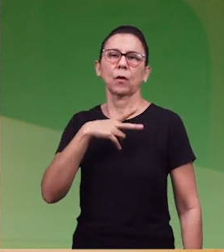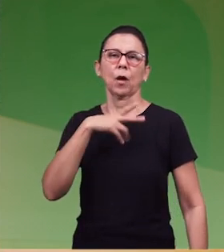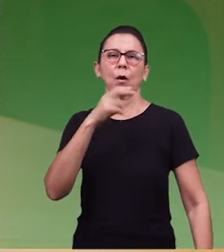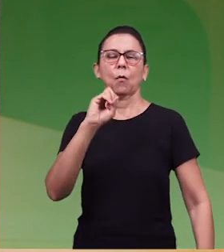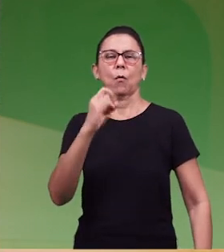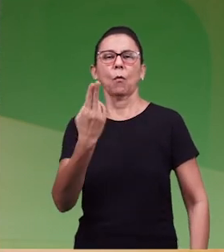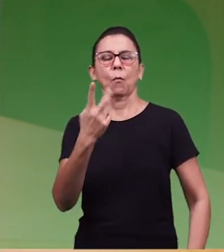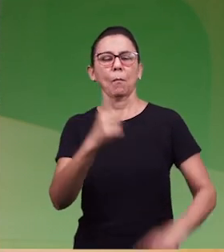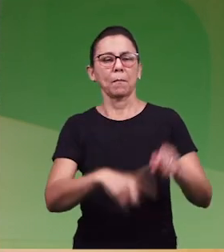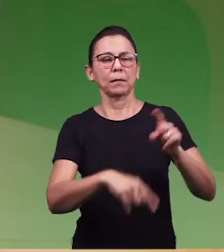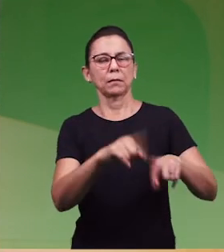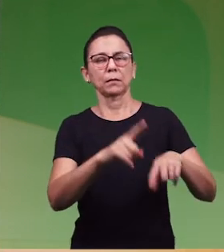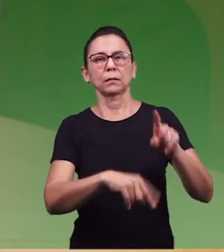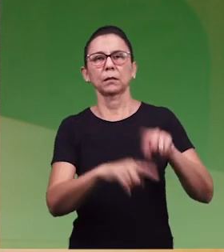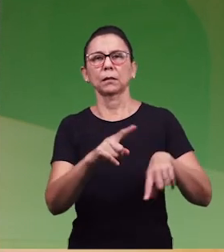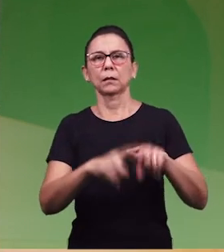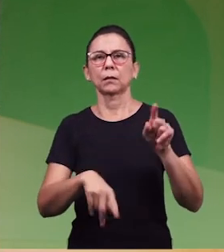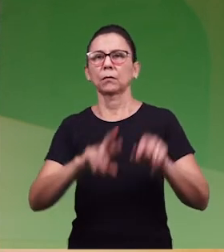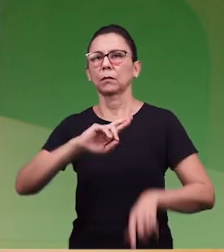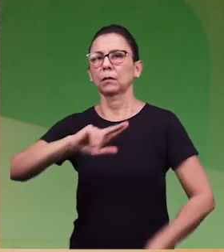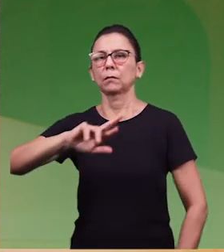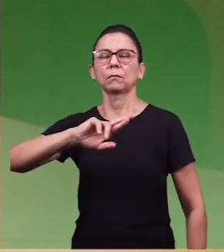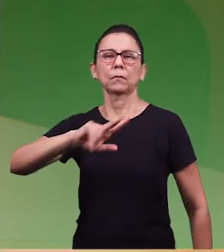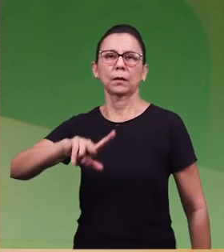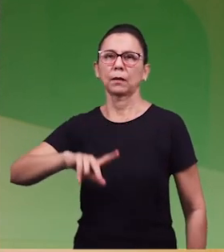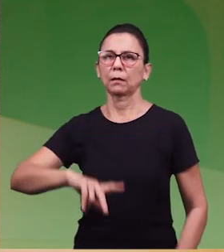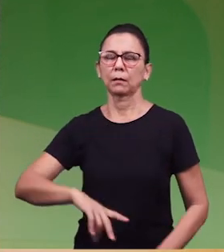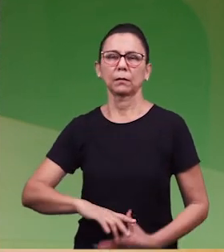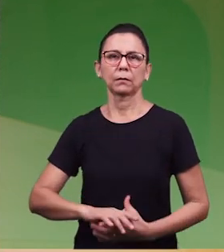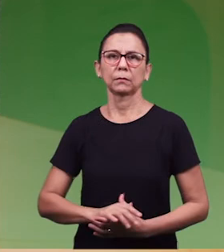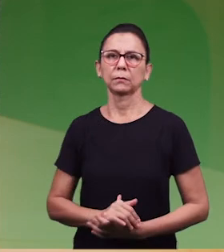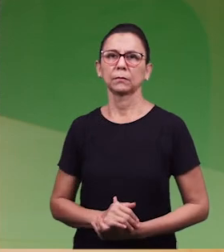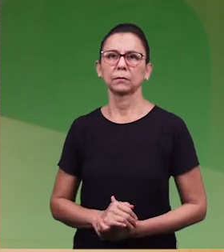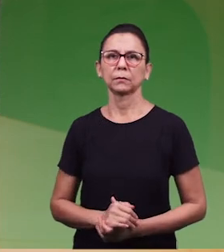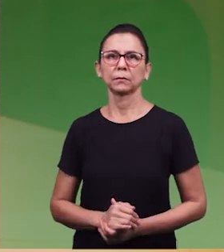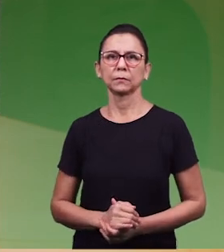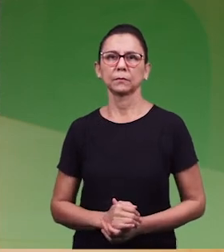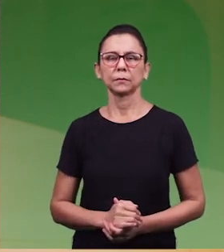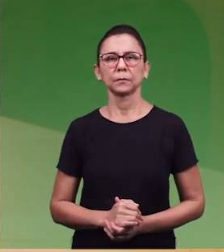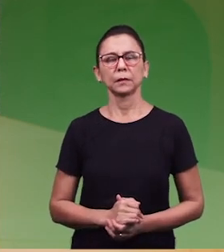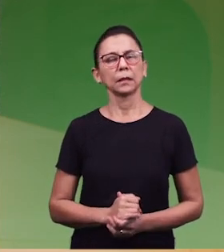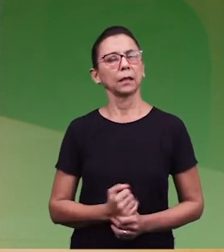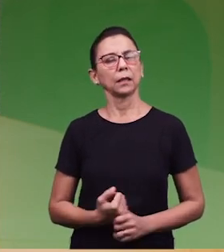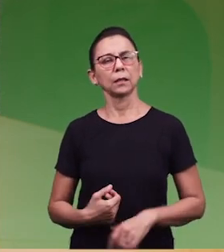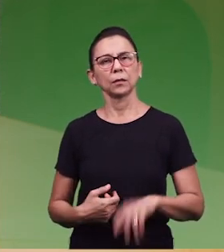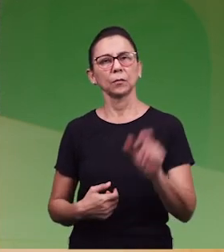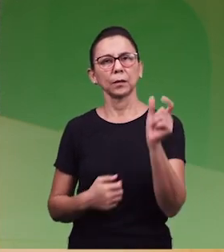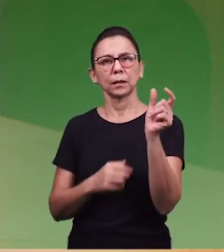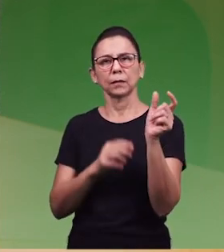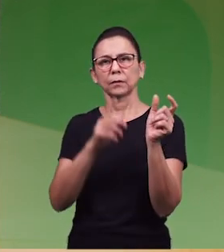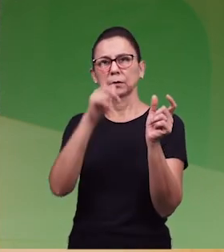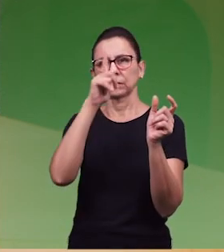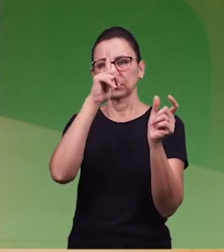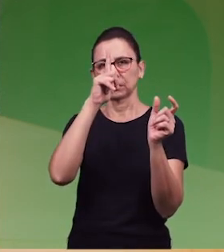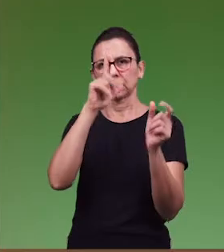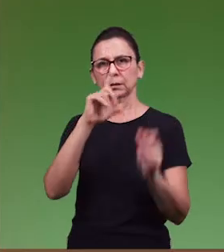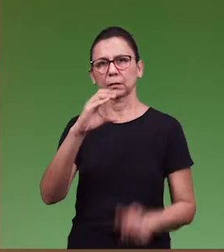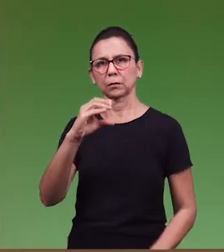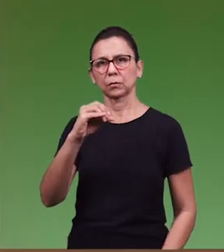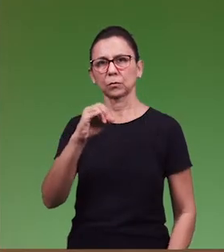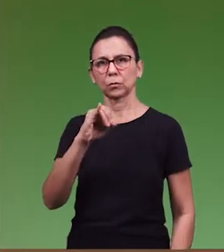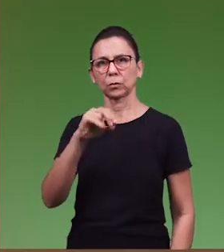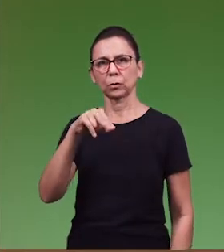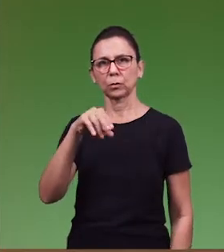comum. Tem até uma palavra, né? Uma palavra grega, a palavra koinonia, que significa comunhão, né? Essa palavra ela é